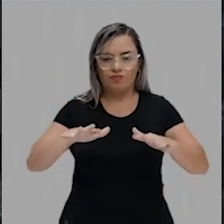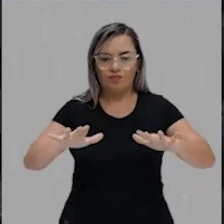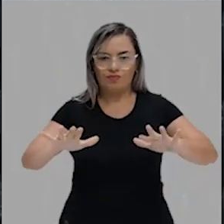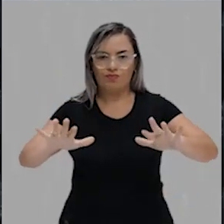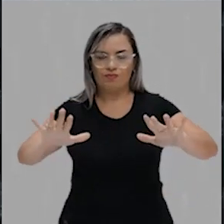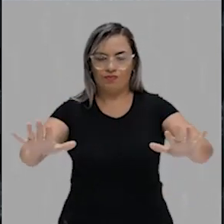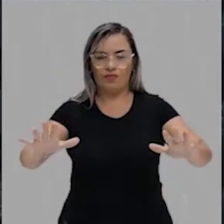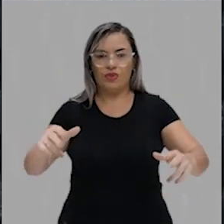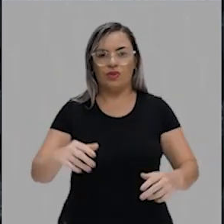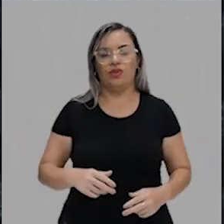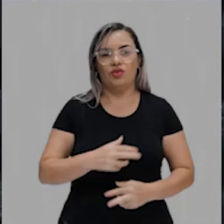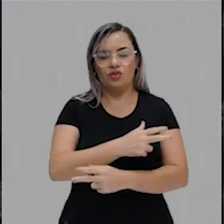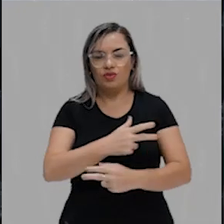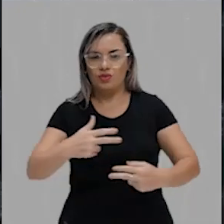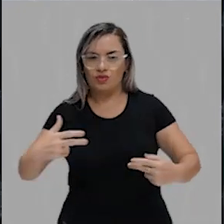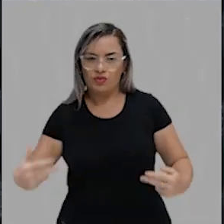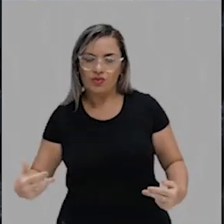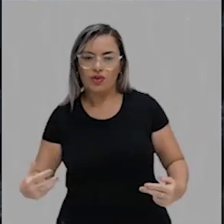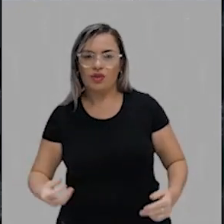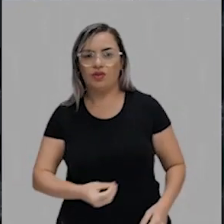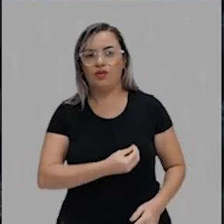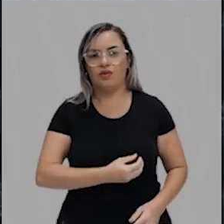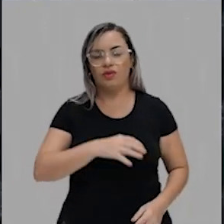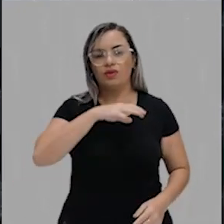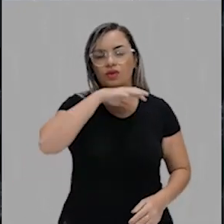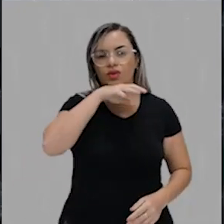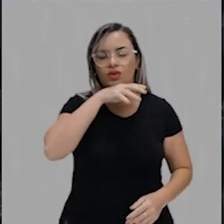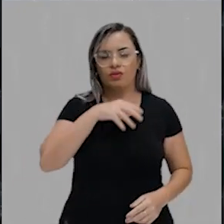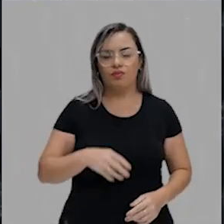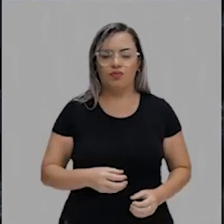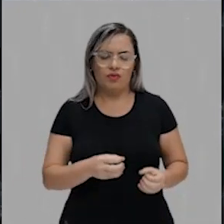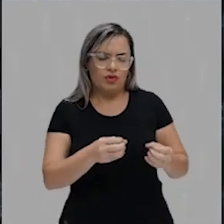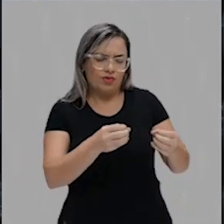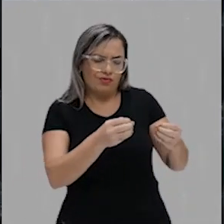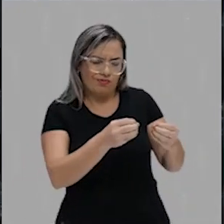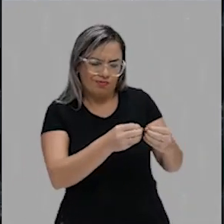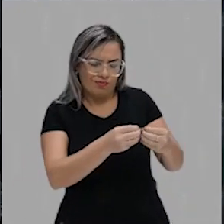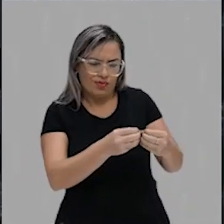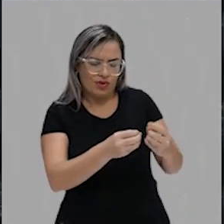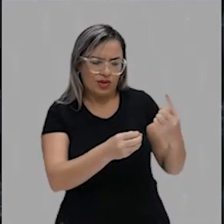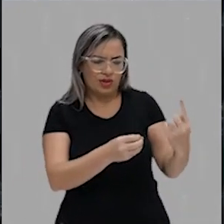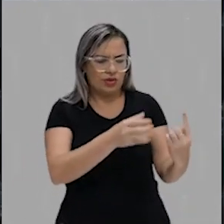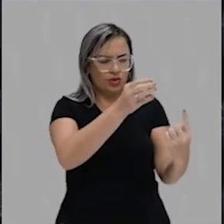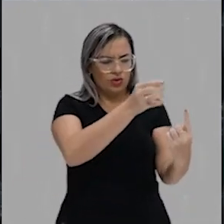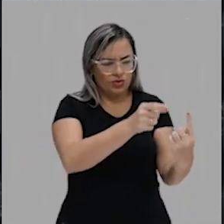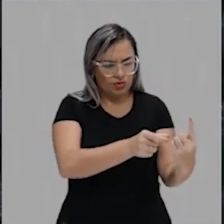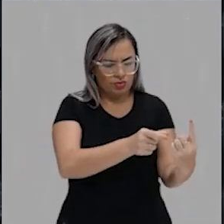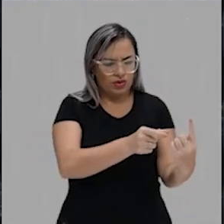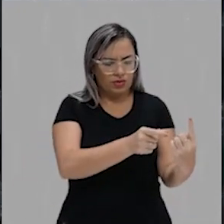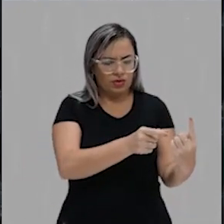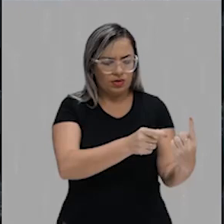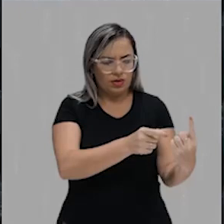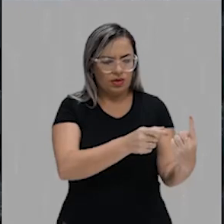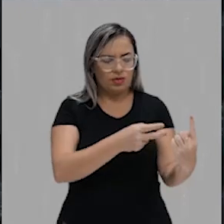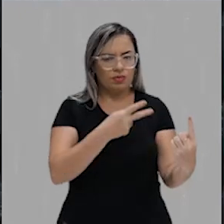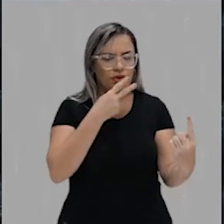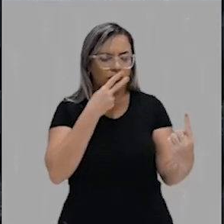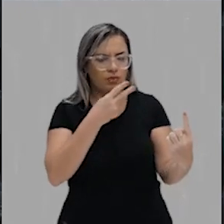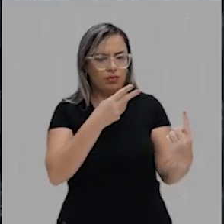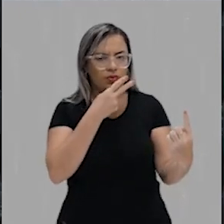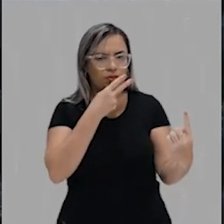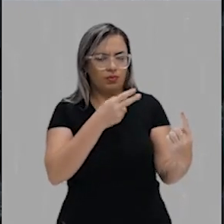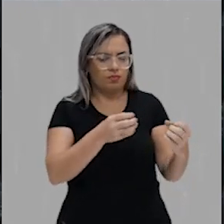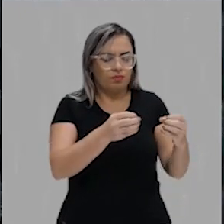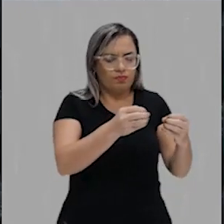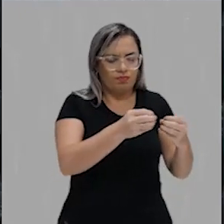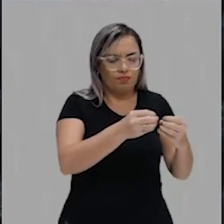vivos. Vai ficar perto de alguém que está fumando. Será que tu vai gostar? Se você que não fuma, né? Tem gente que não fuma, que mesmo